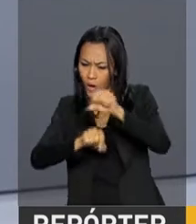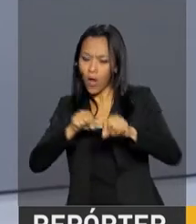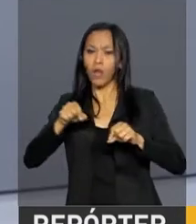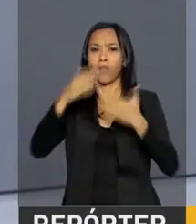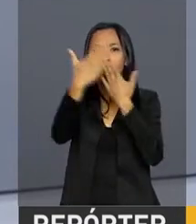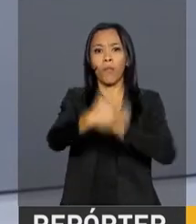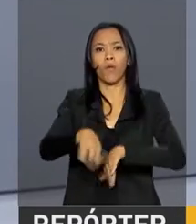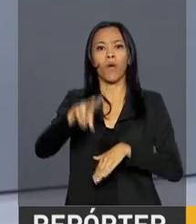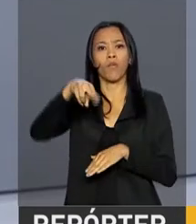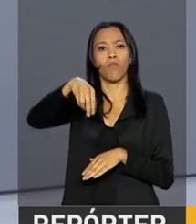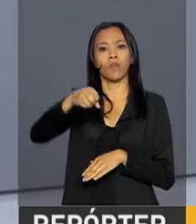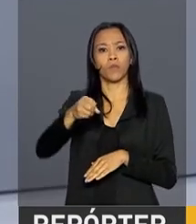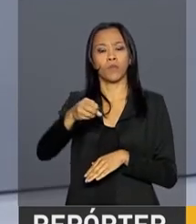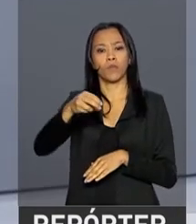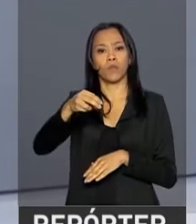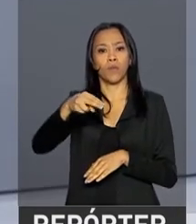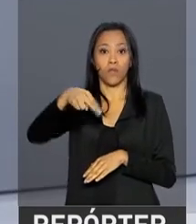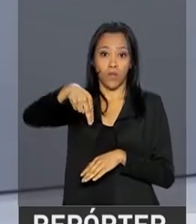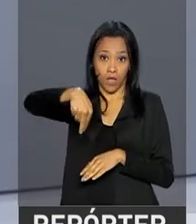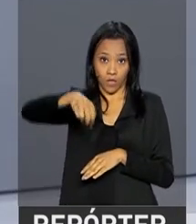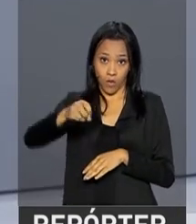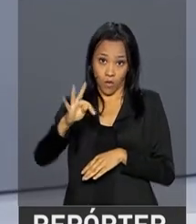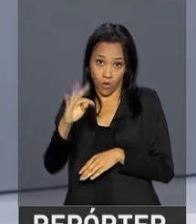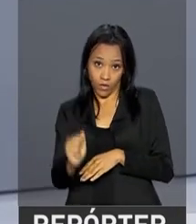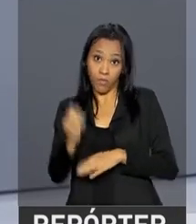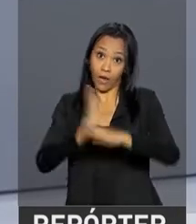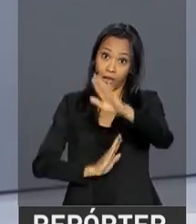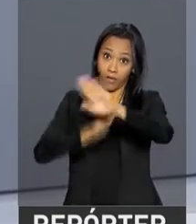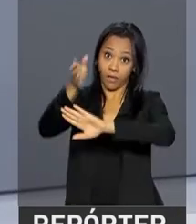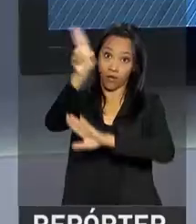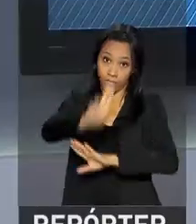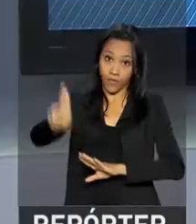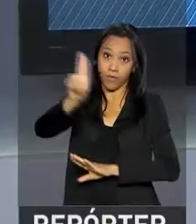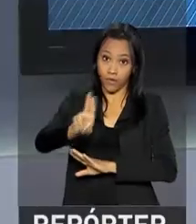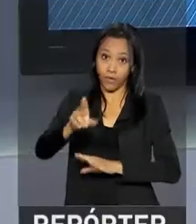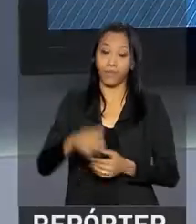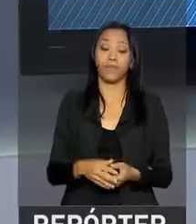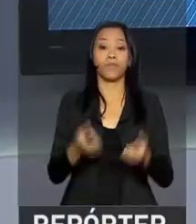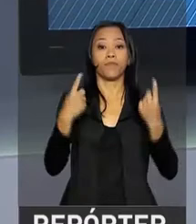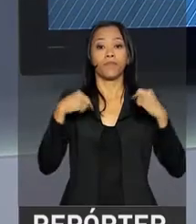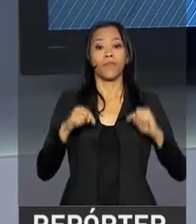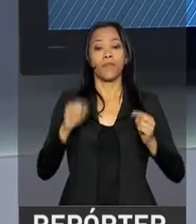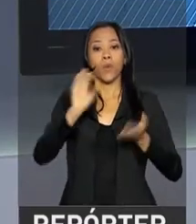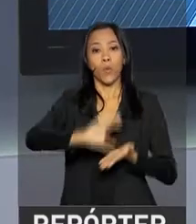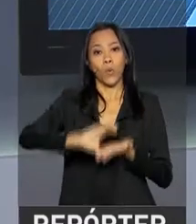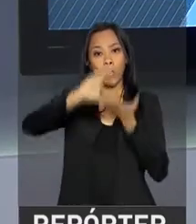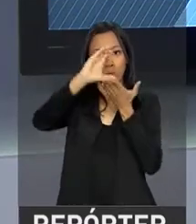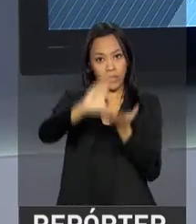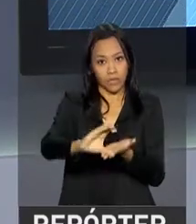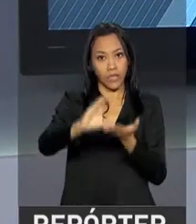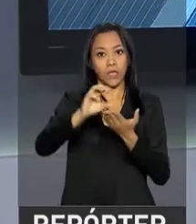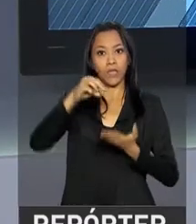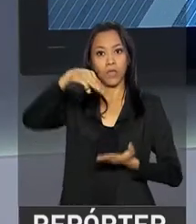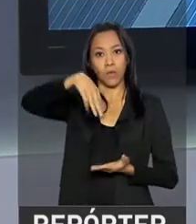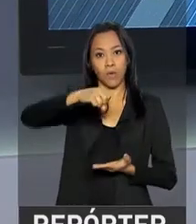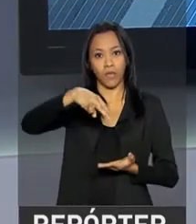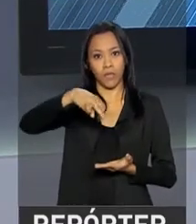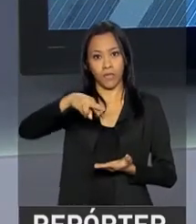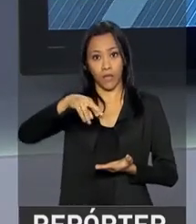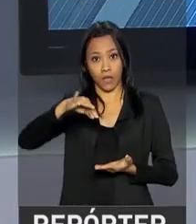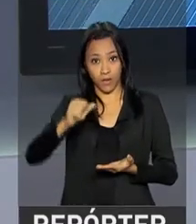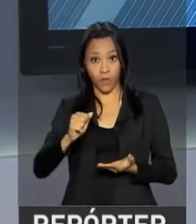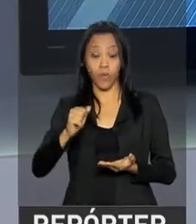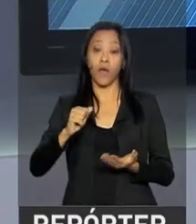organiza o processo de entrada nas universidades públicas o conselho monetário nacional alterou método de